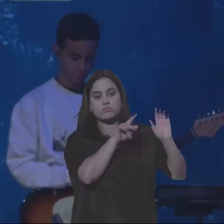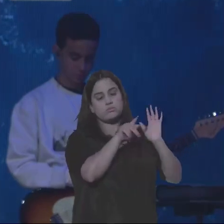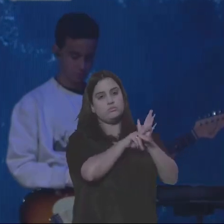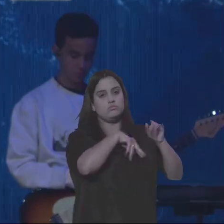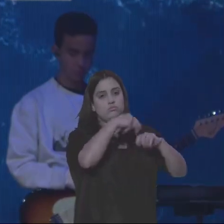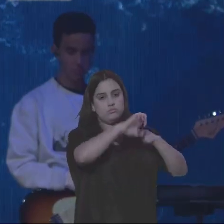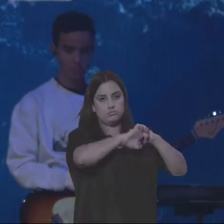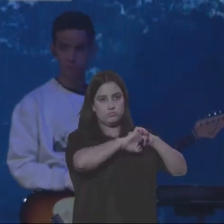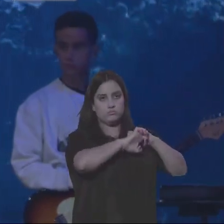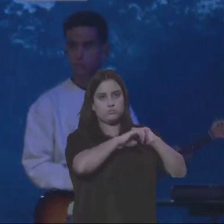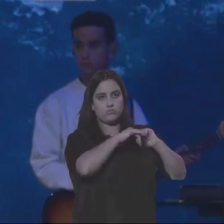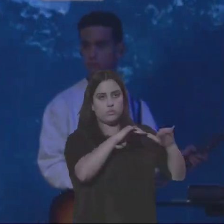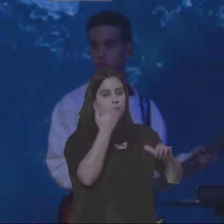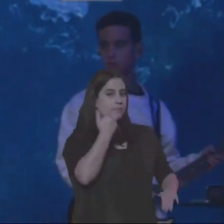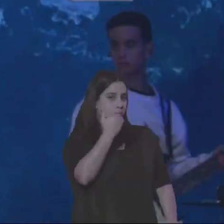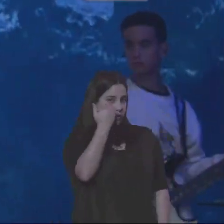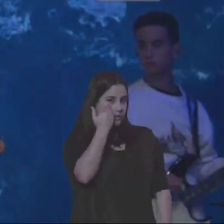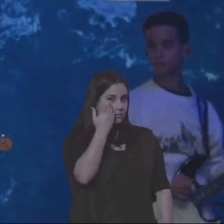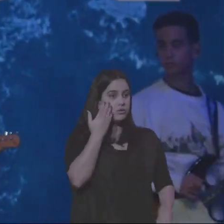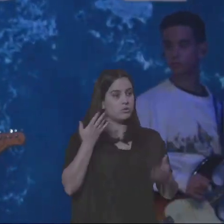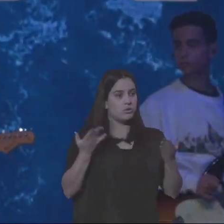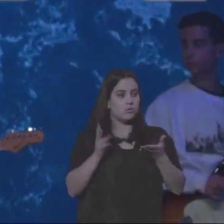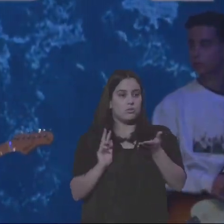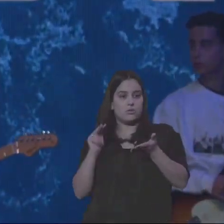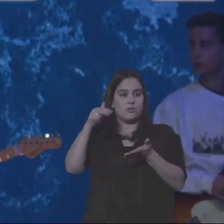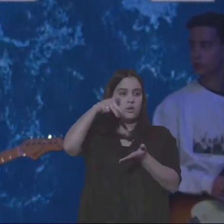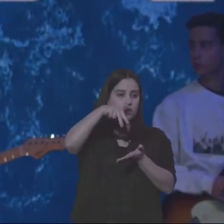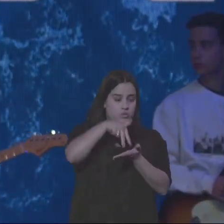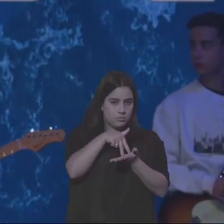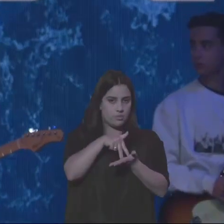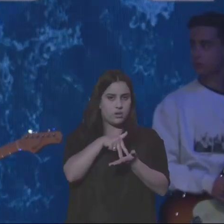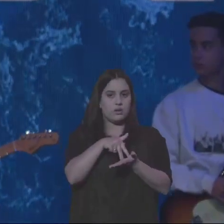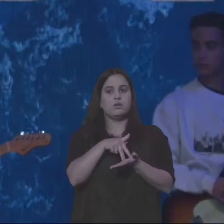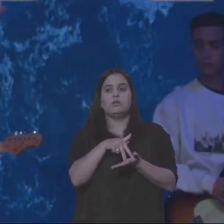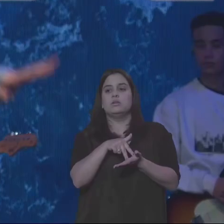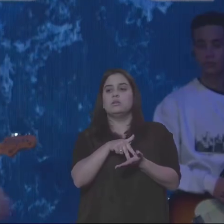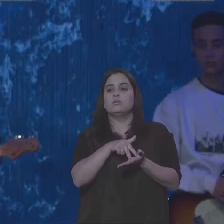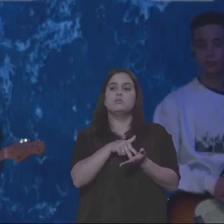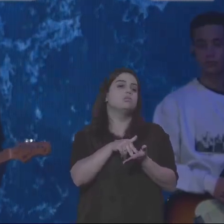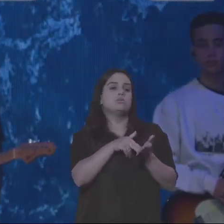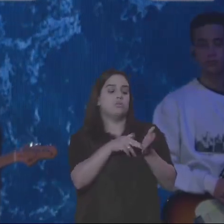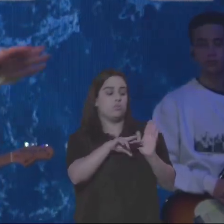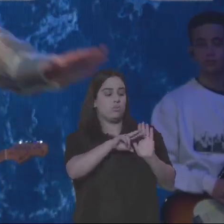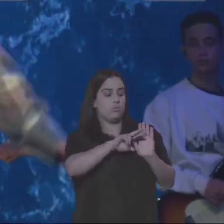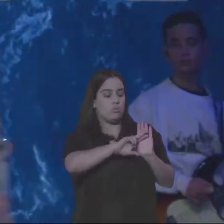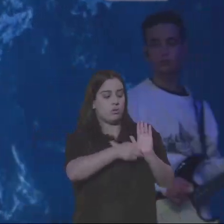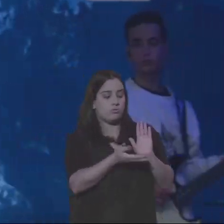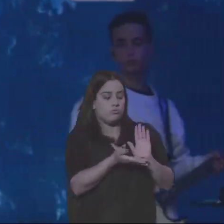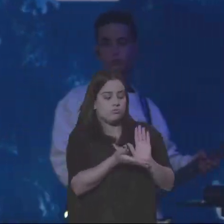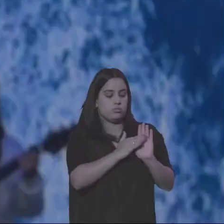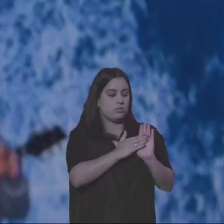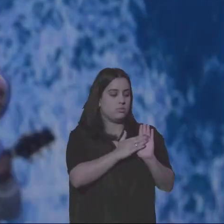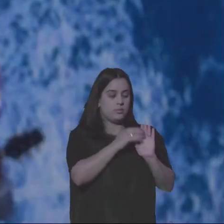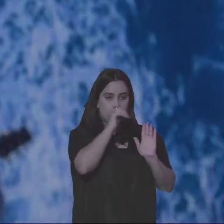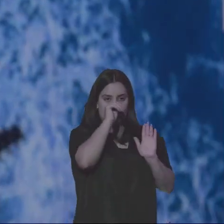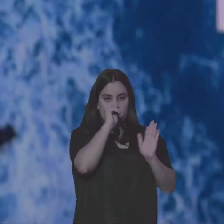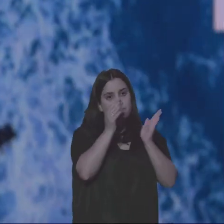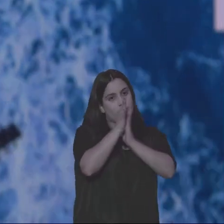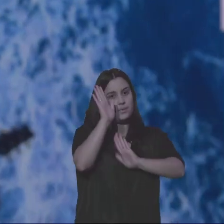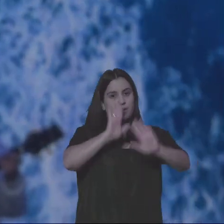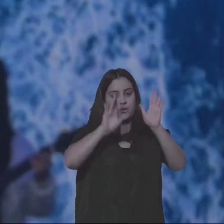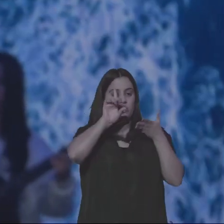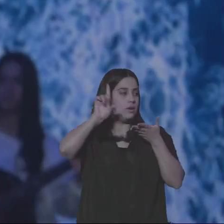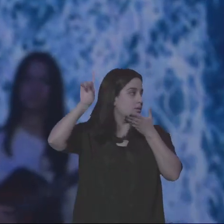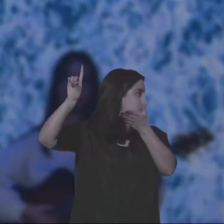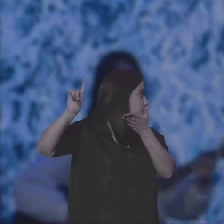bom? Então, fica de pé no seu lugar, recolhe aí suas poltronas para as pessoas poderem se mover e adore a Deus com